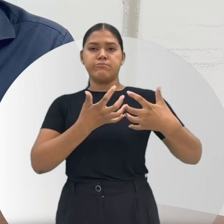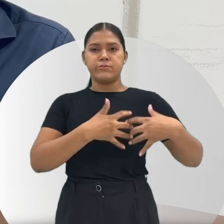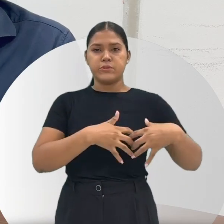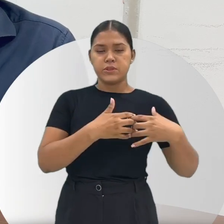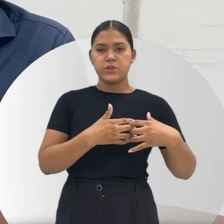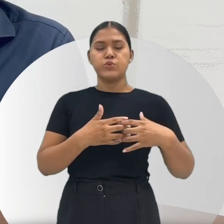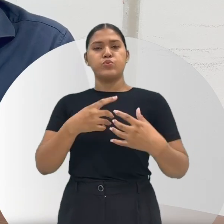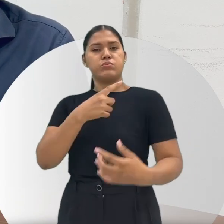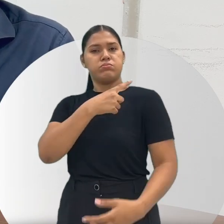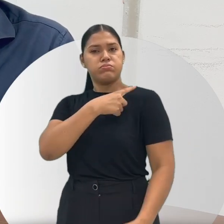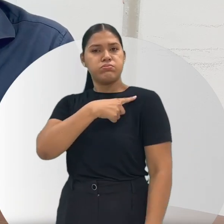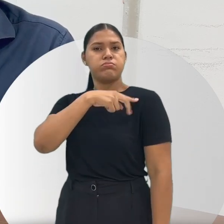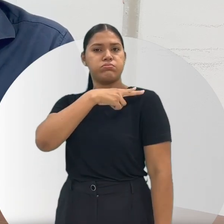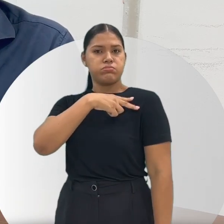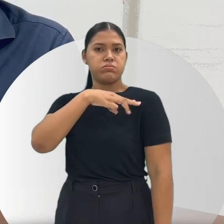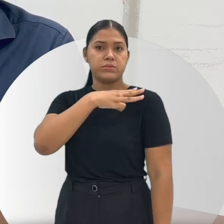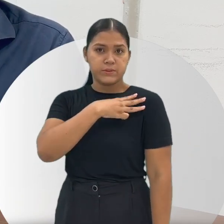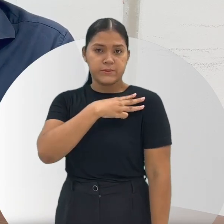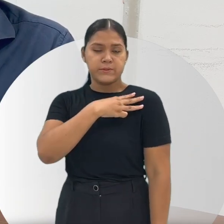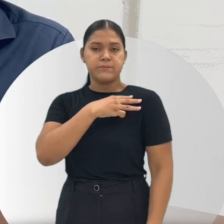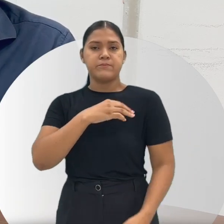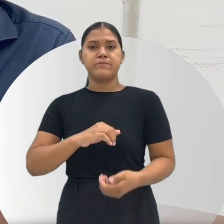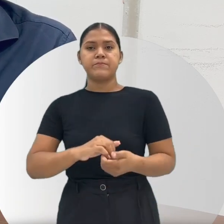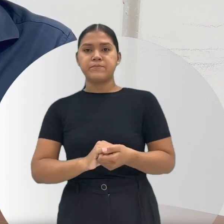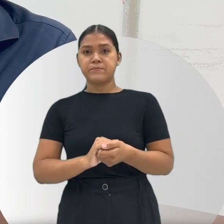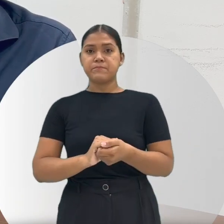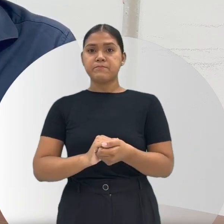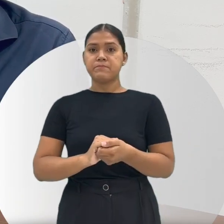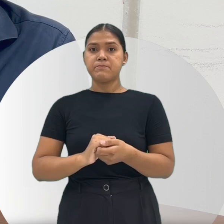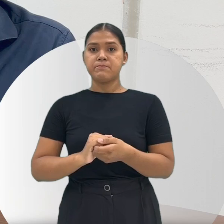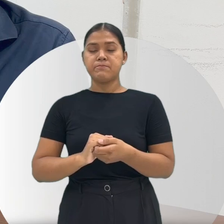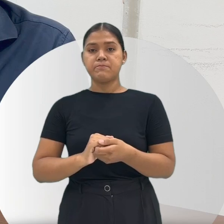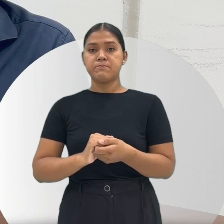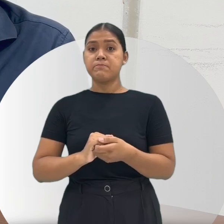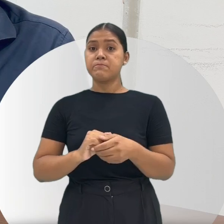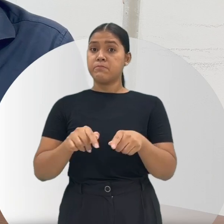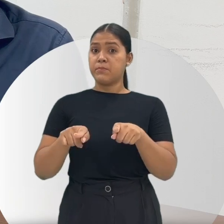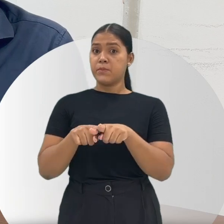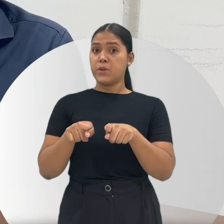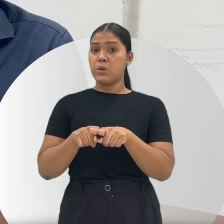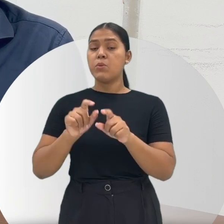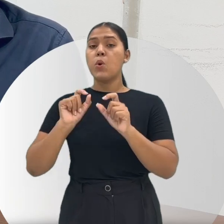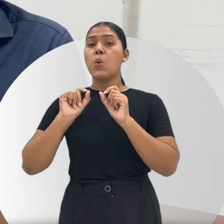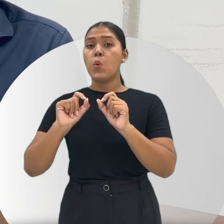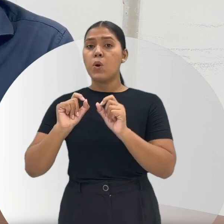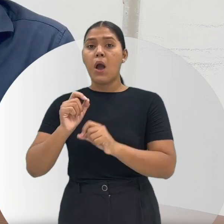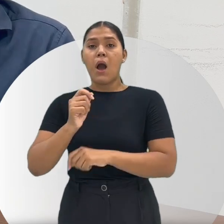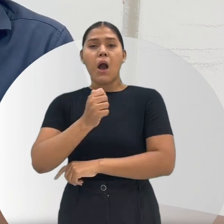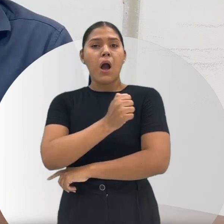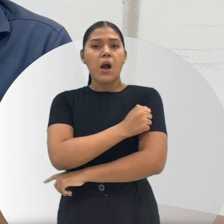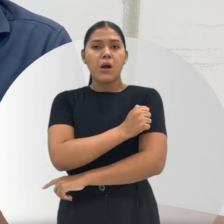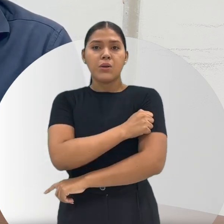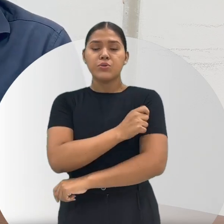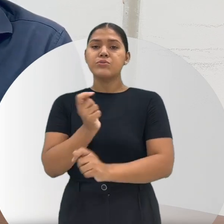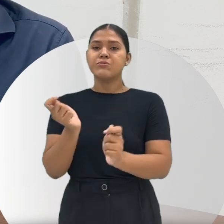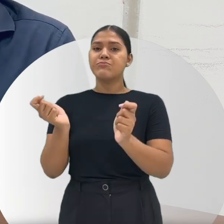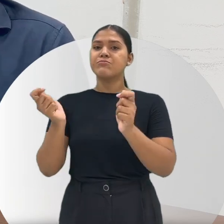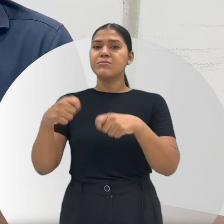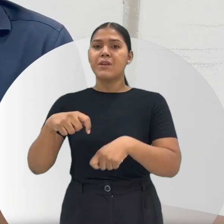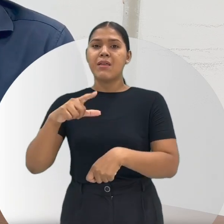estudos. Um segundo apontamento é fazer com que os nossos estudantes tenham um clima de ambientação